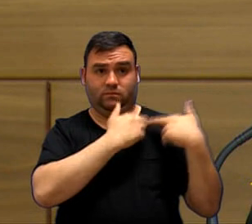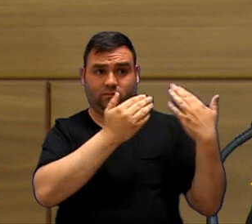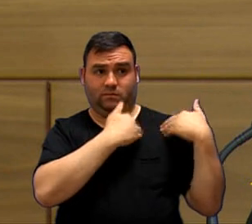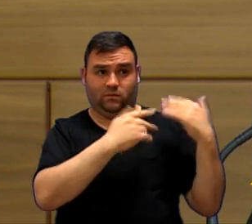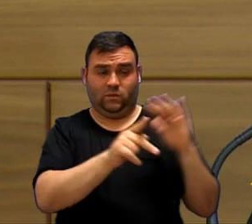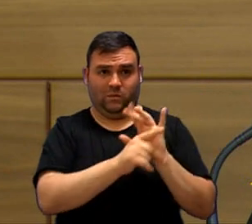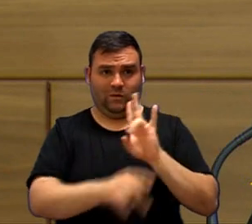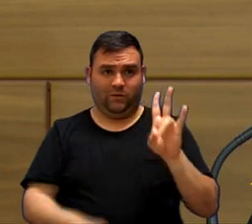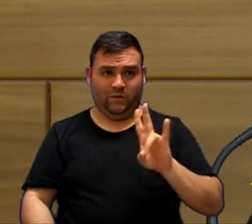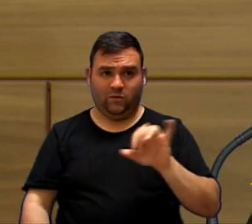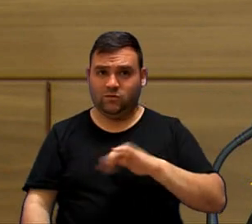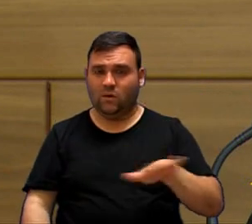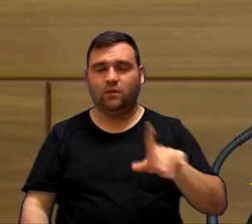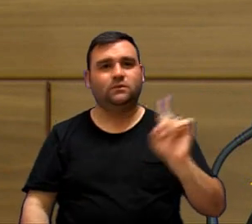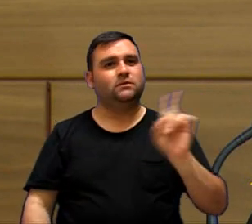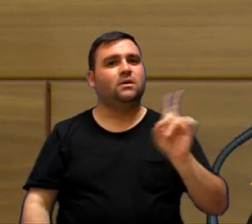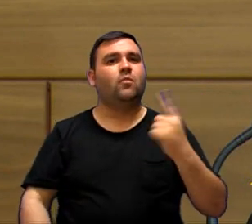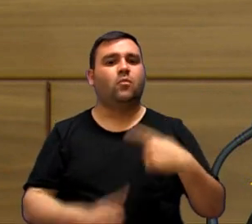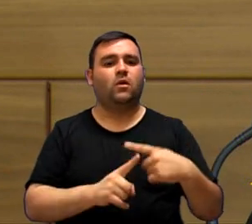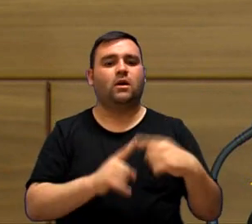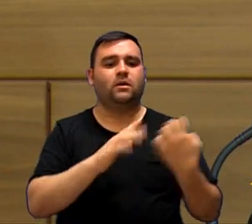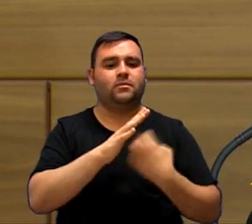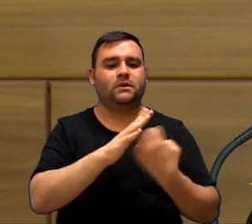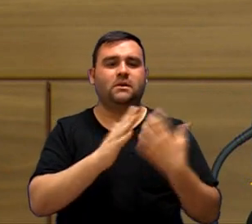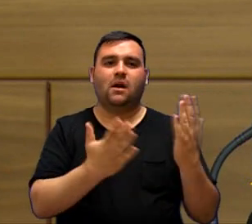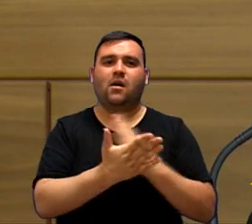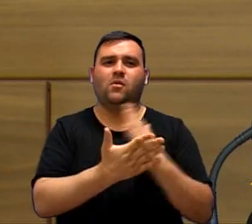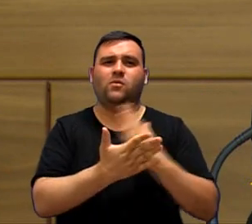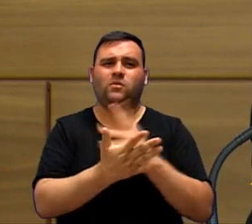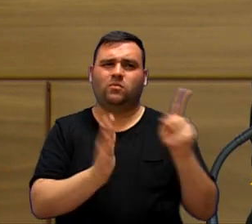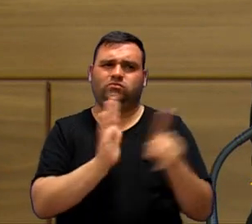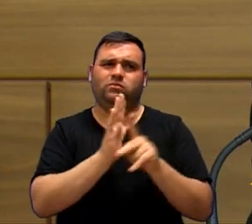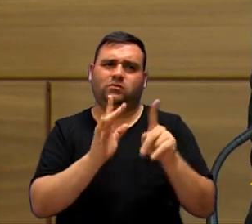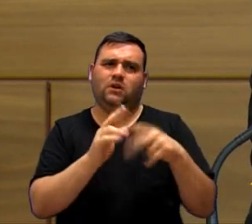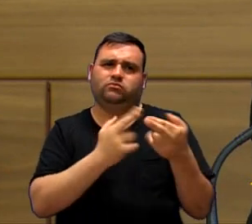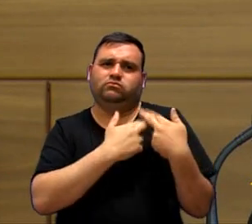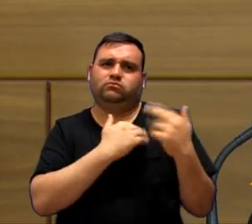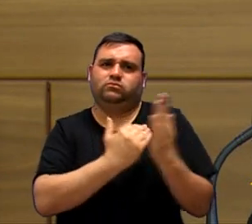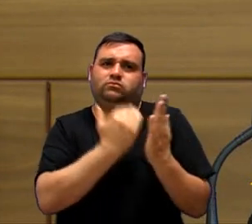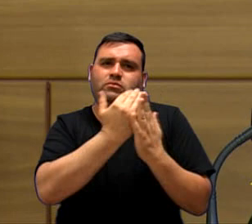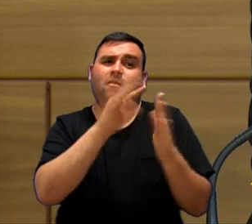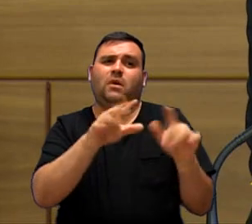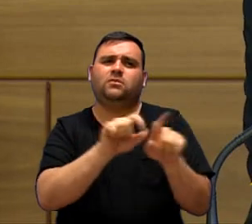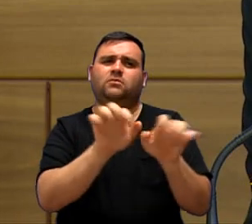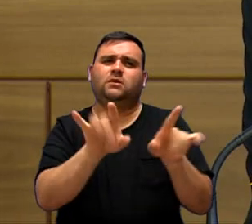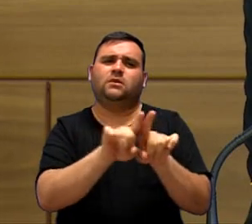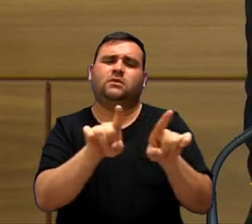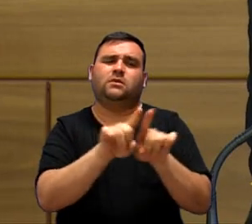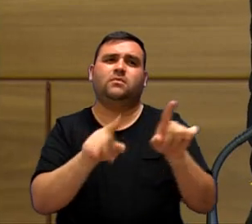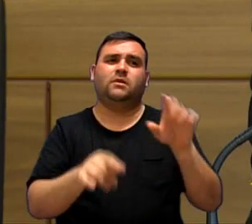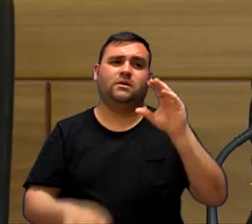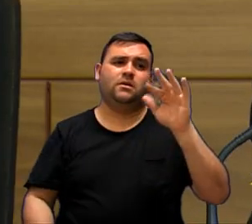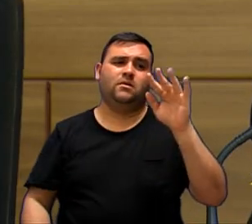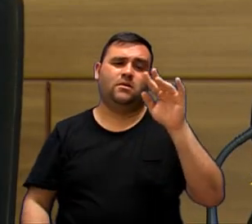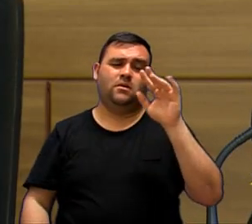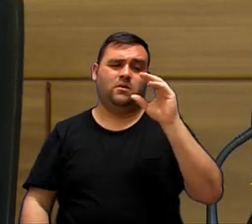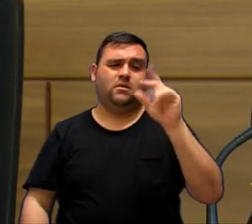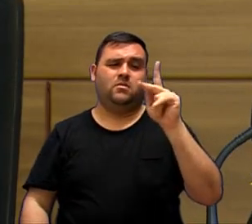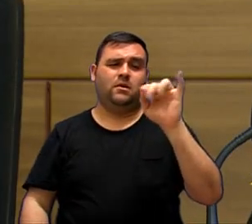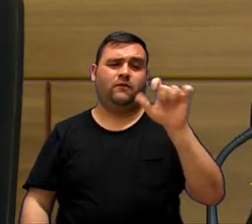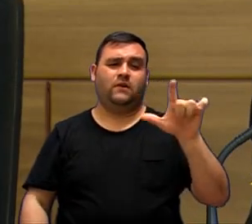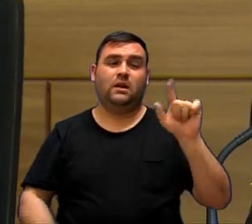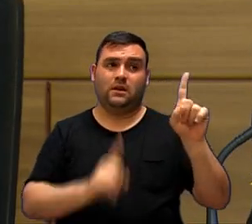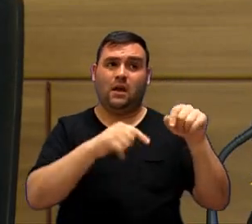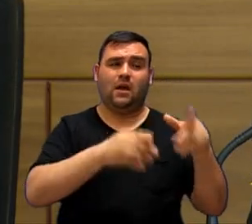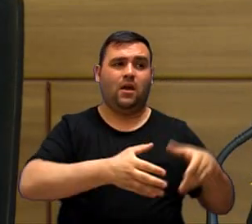Vivo, porque algumas empresas, grande parte é dela, mas algumas coisas são também da CPFL, que aluga